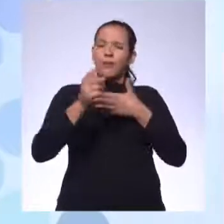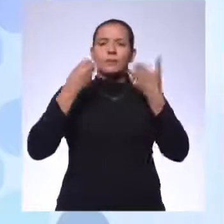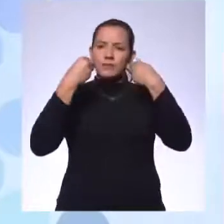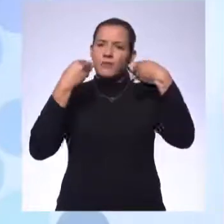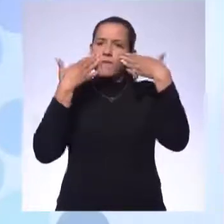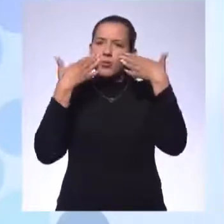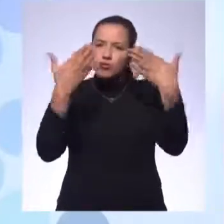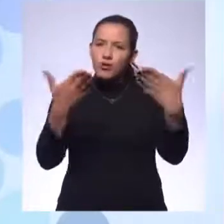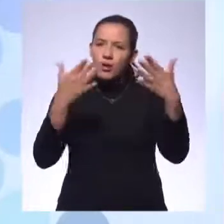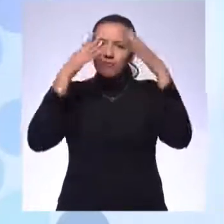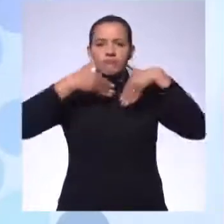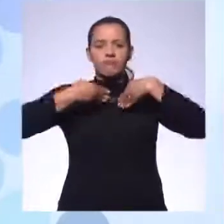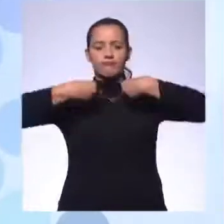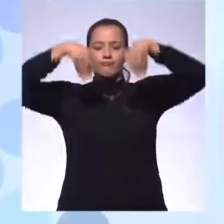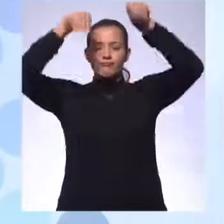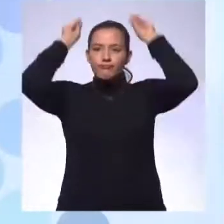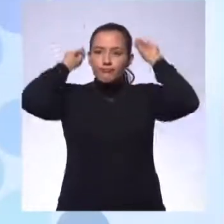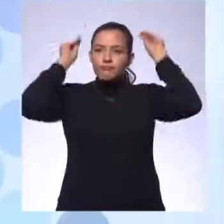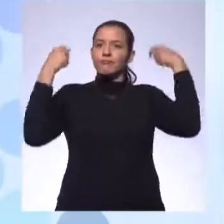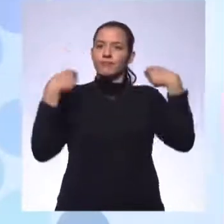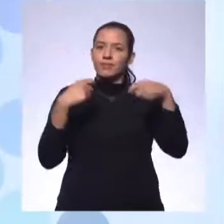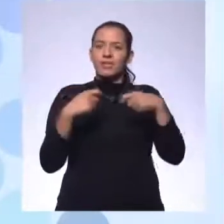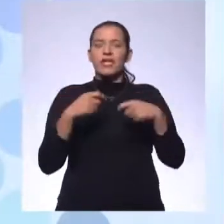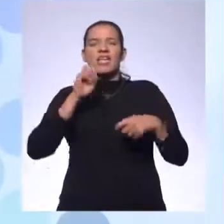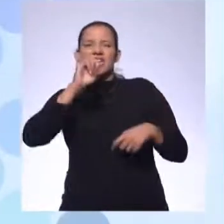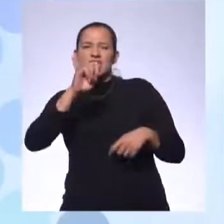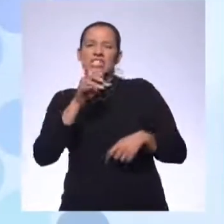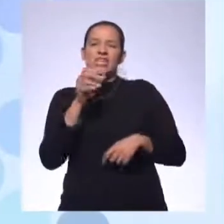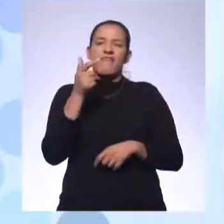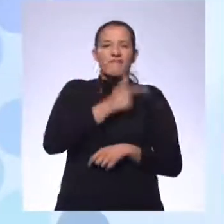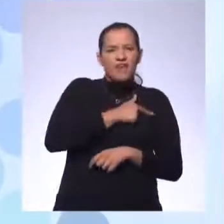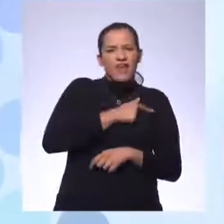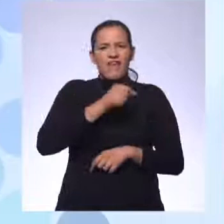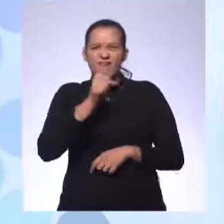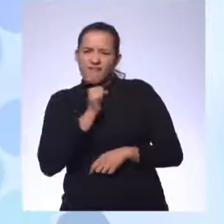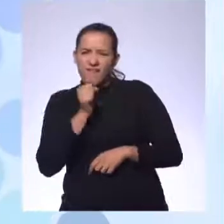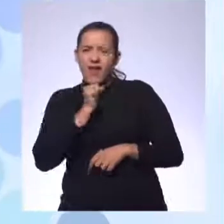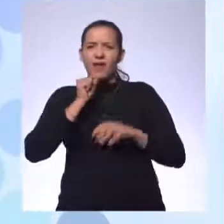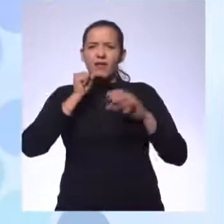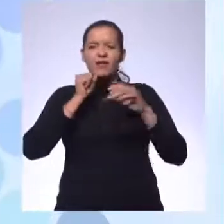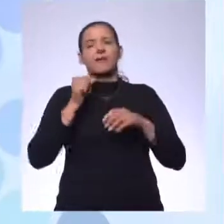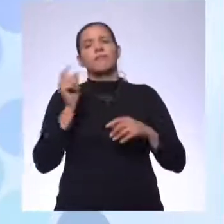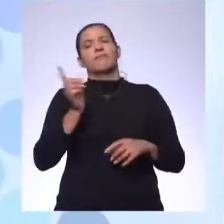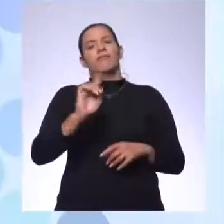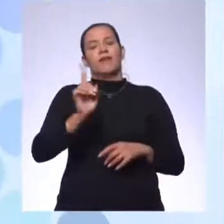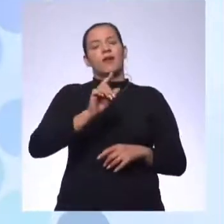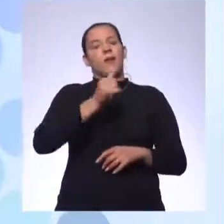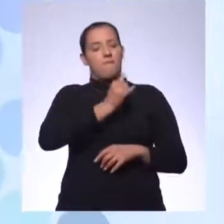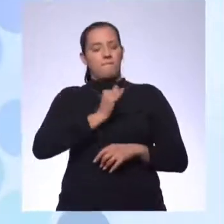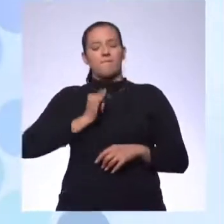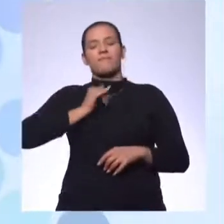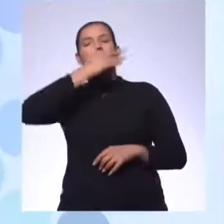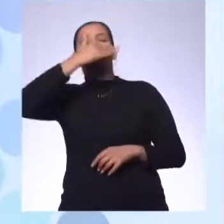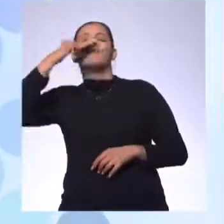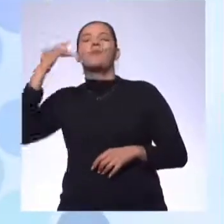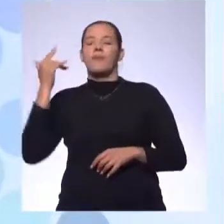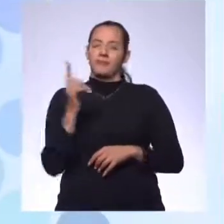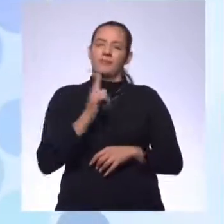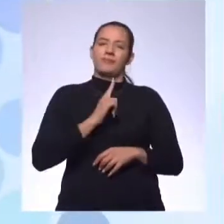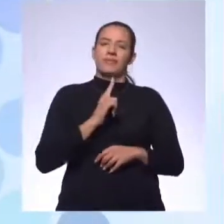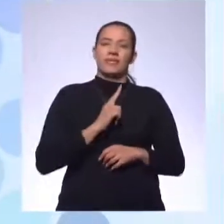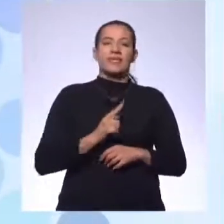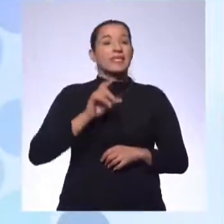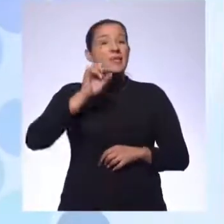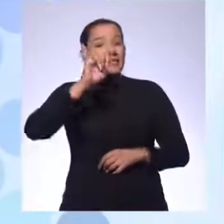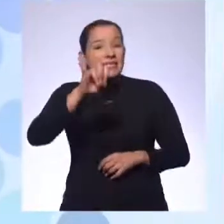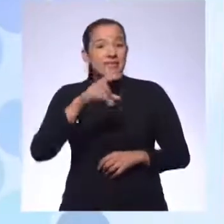do narrador. Se é feia, é velha, e aí ele fala, não, ela é perfumada. Se é perfumada, não pode